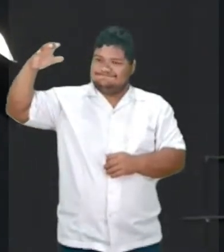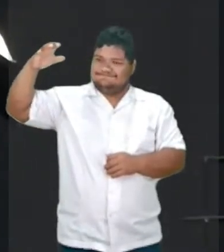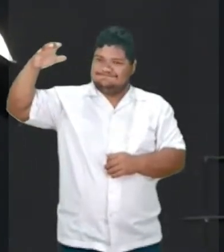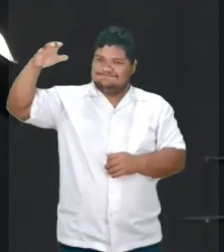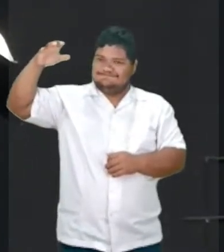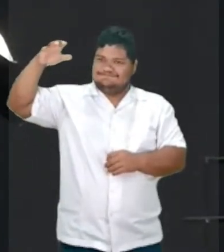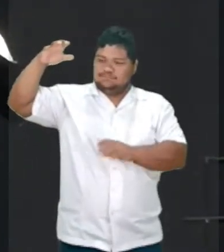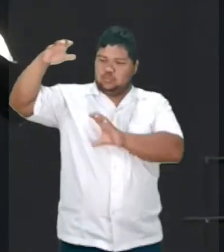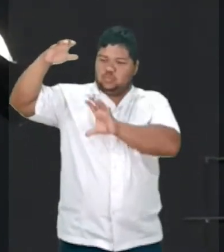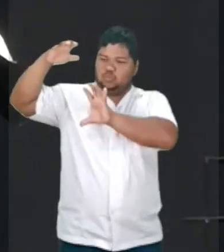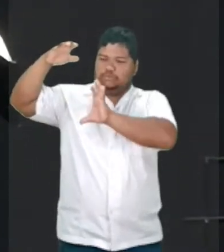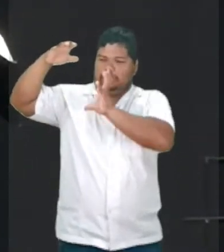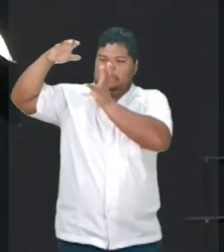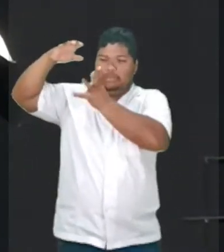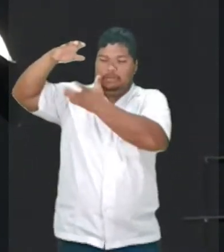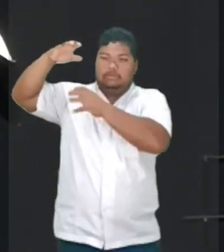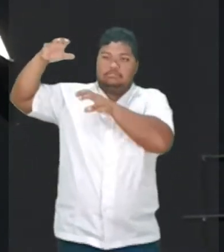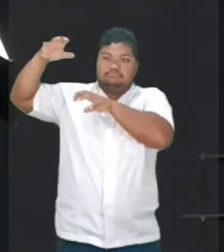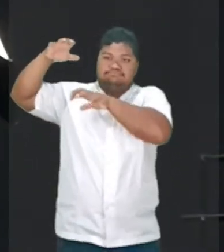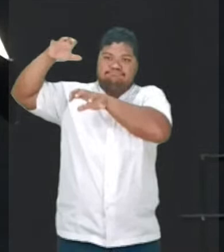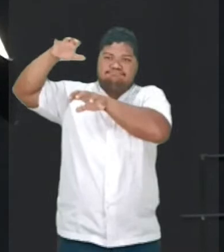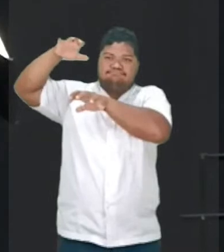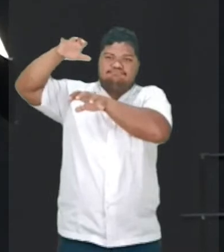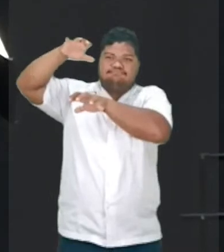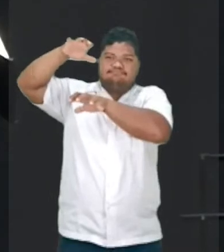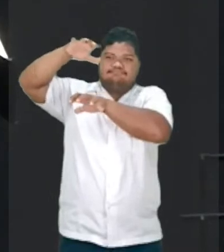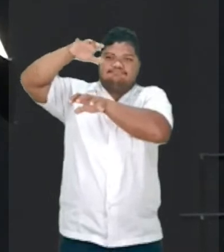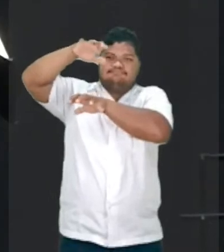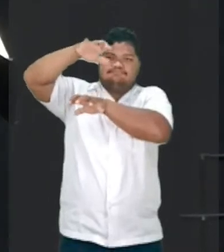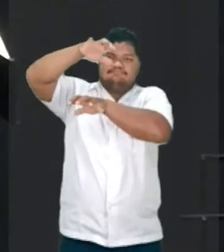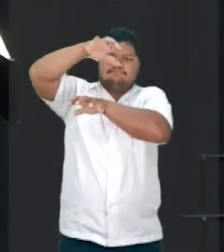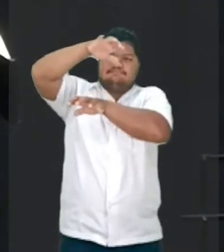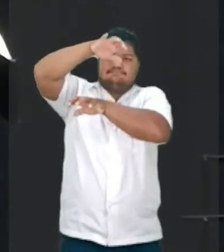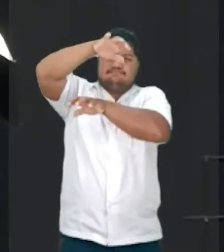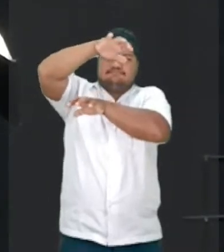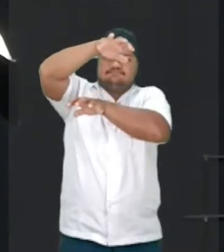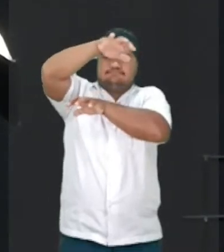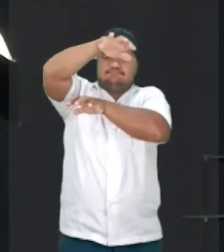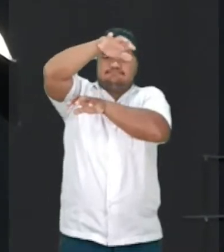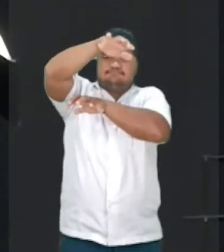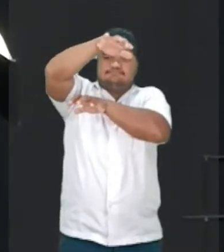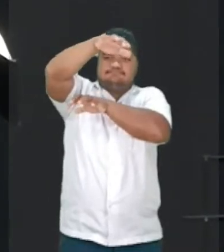E esse satélite COBE era o explorador do fundo cósmico.